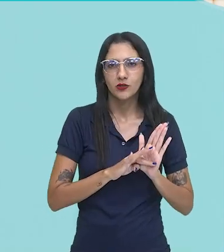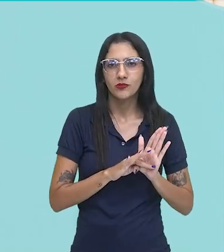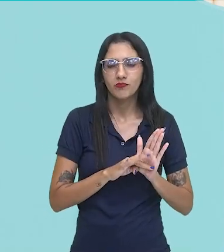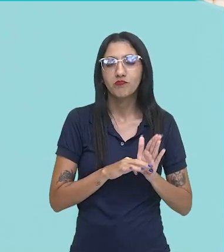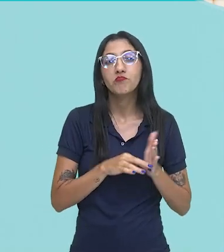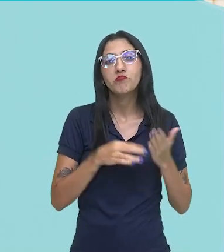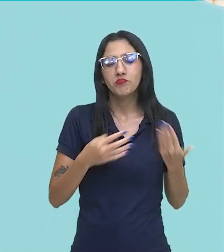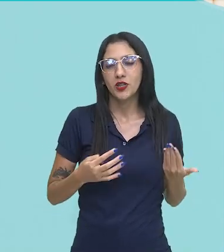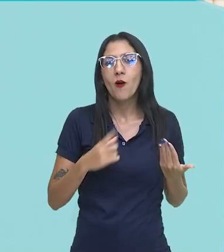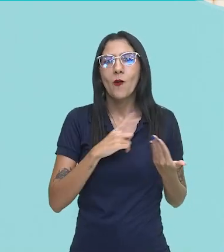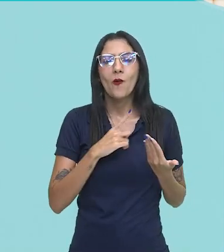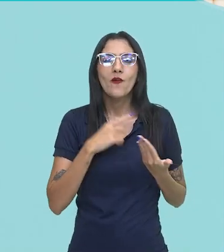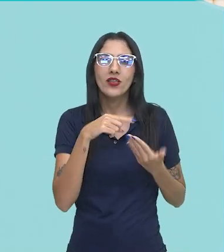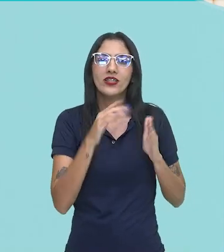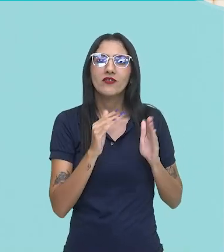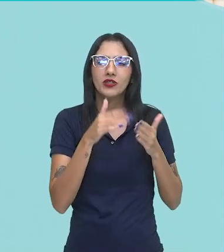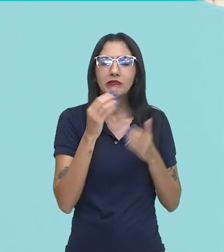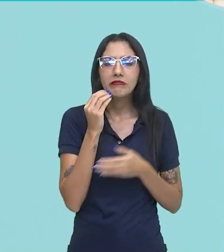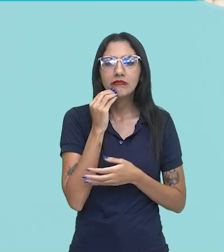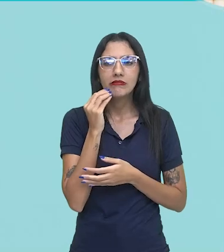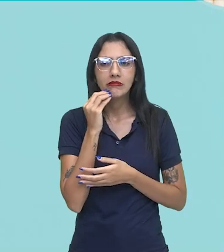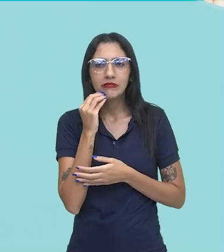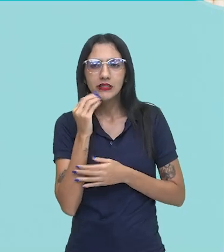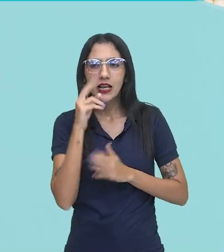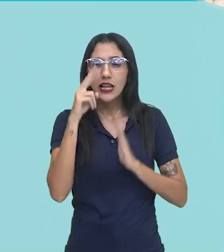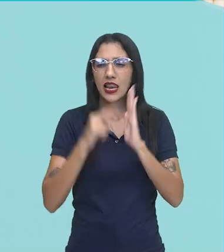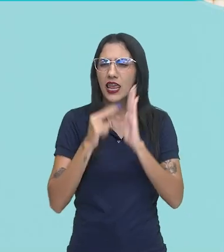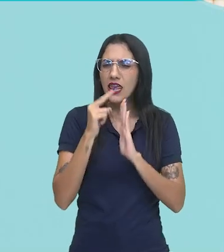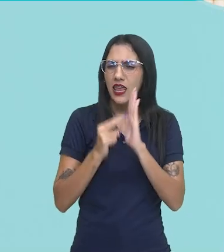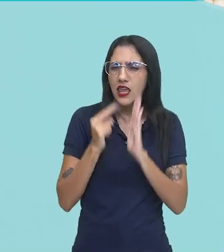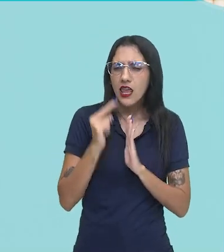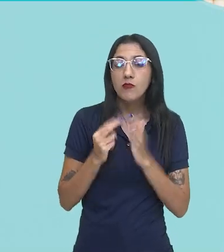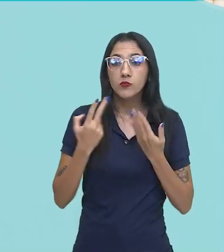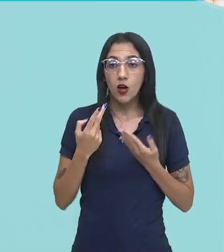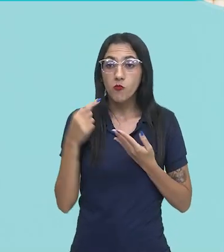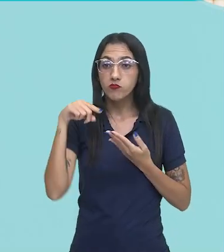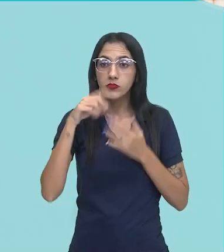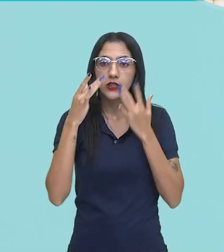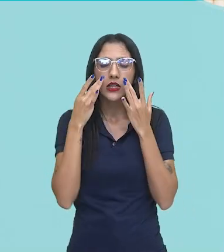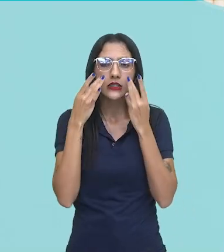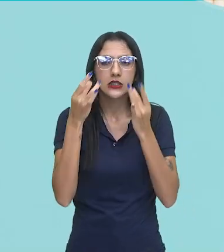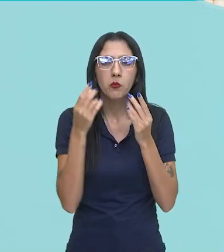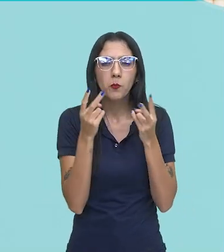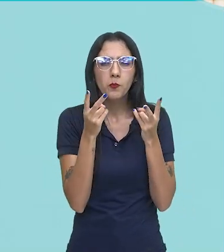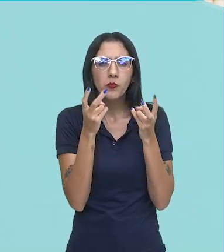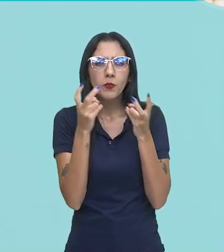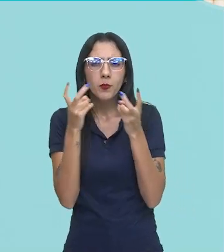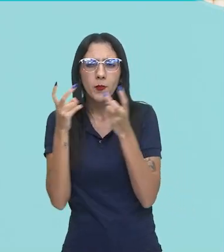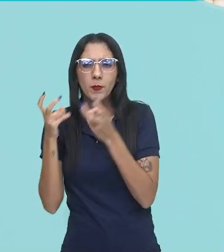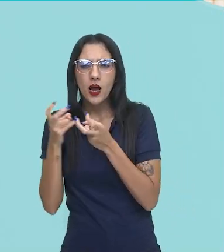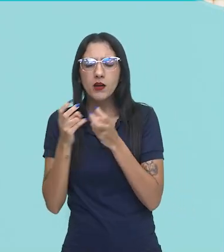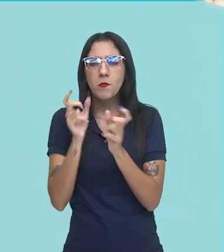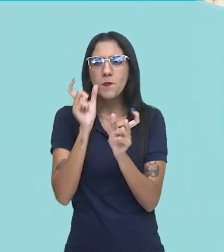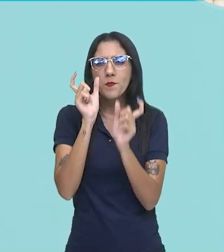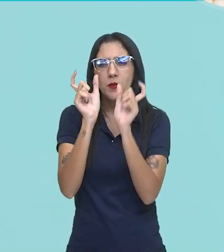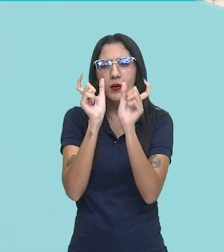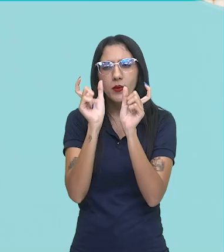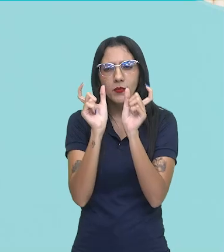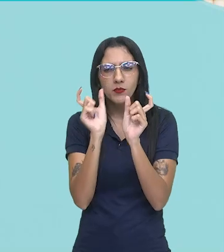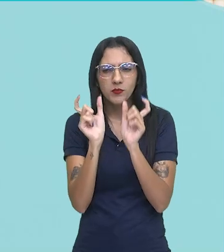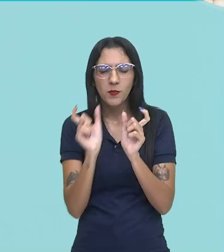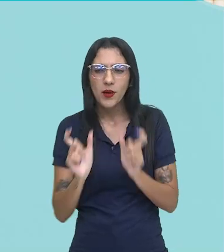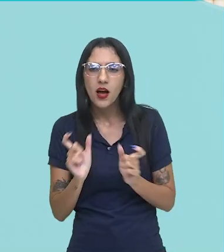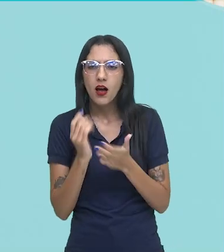trabalhar e eu vou tentar ler aqui para vocês no nosso no português atual,